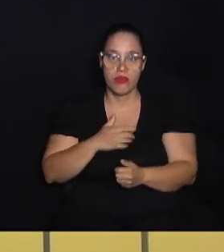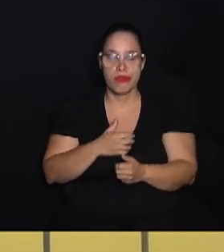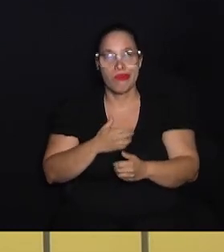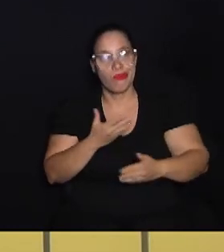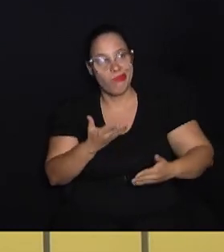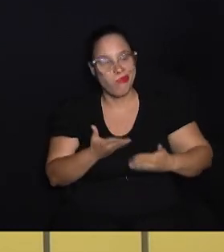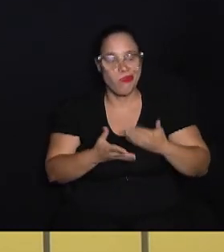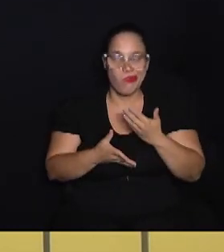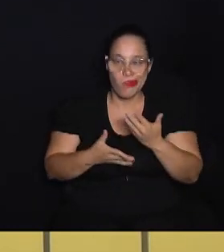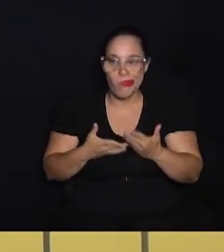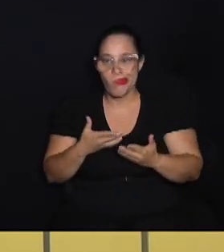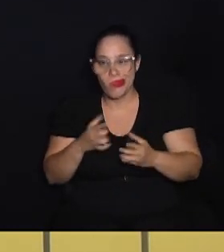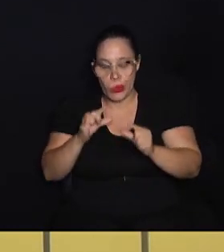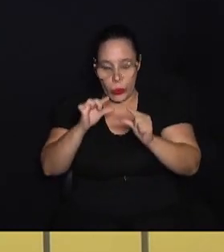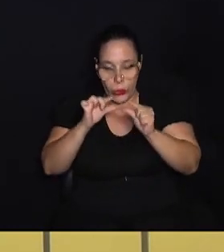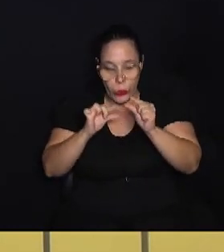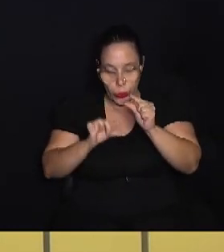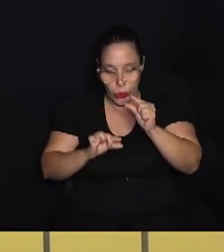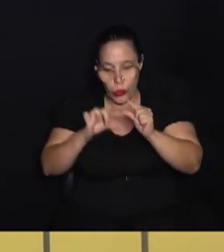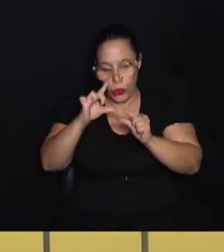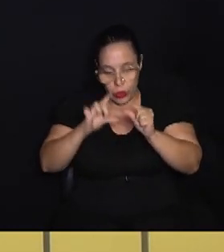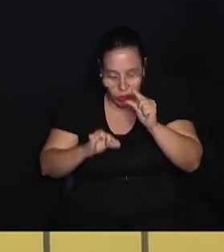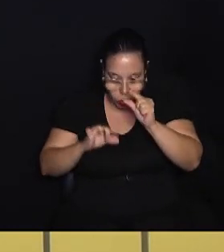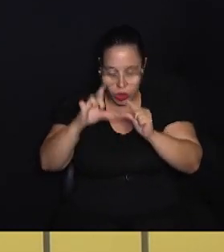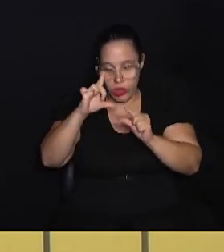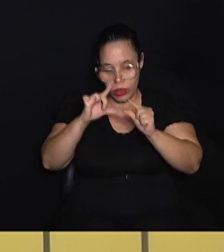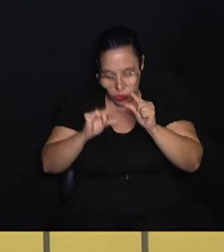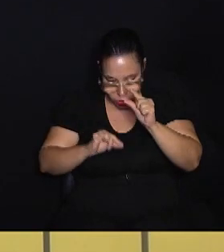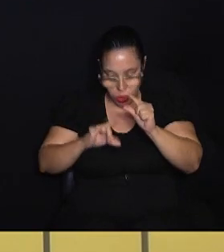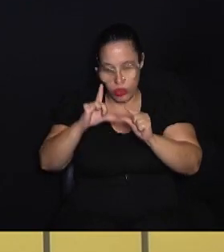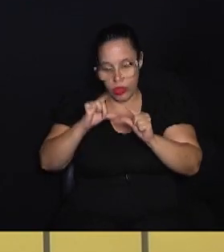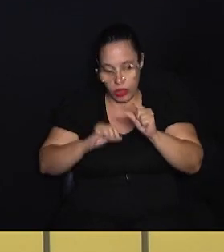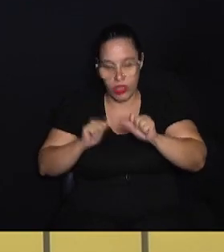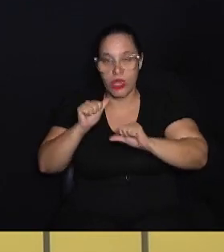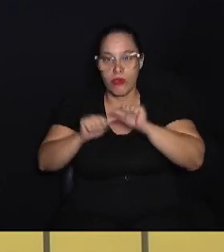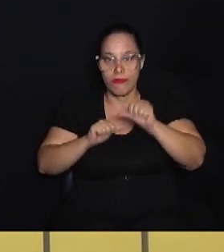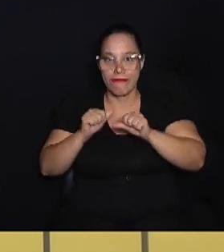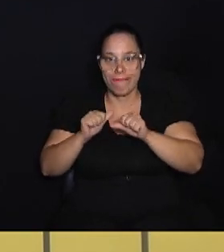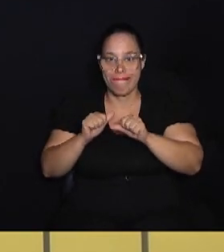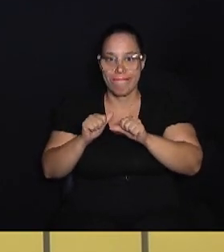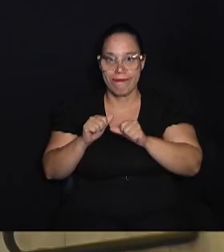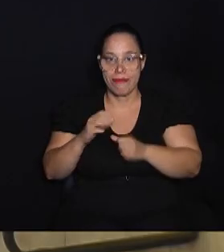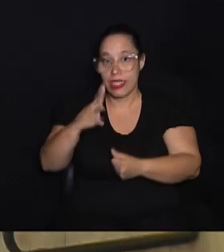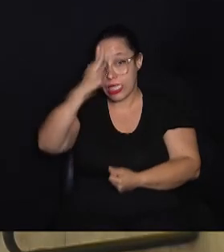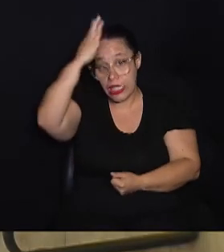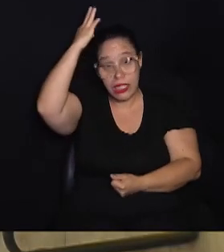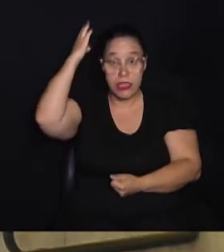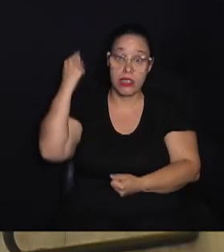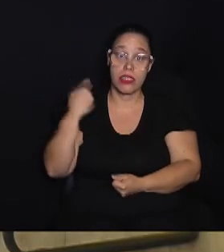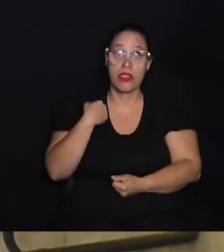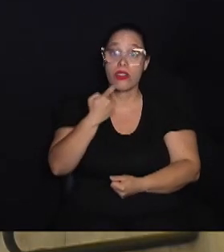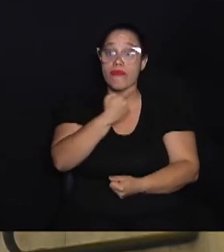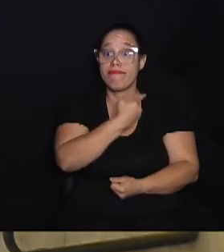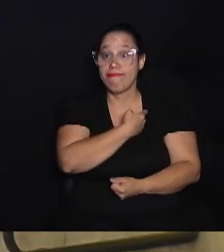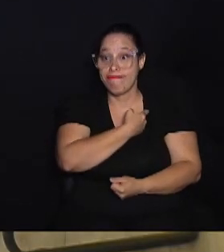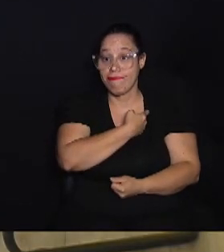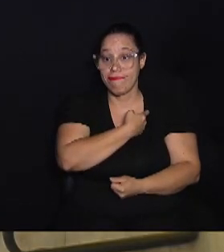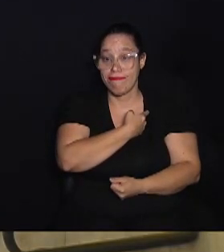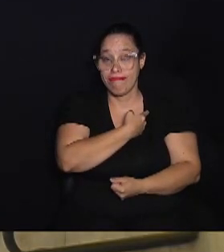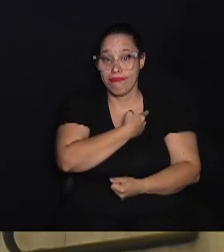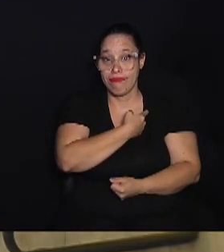estratégias para minimizar e para mitigar essas mudanças que estão acontecendo. Agora, Tenente, nós estamos diante aí